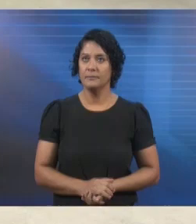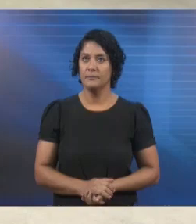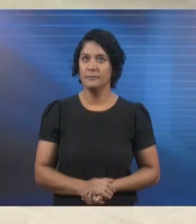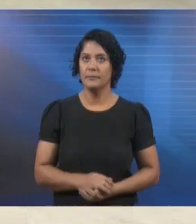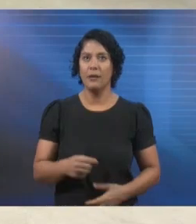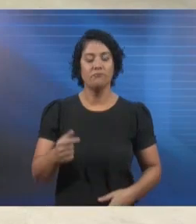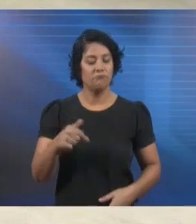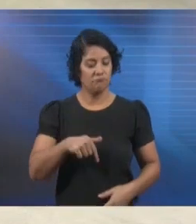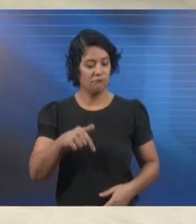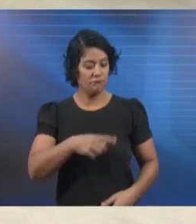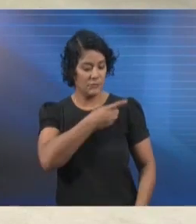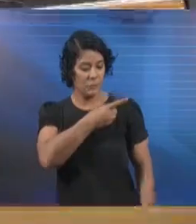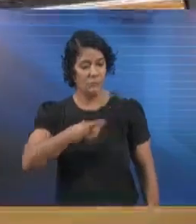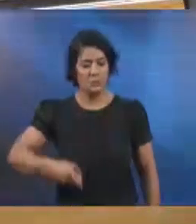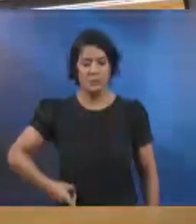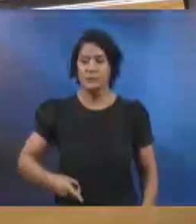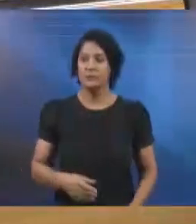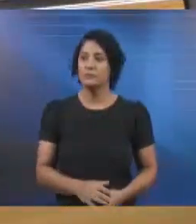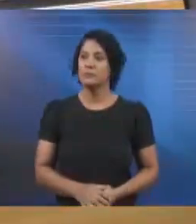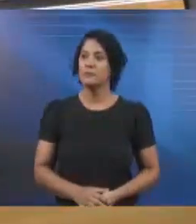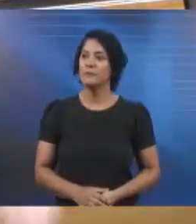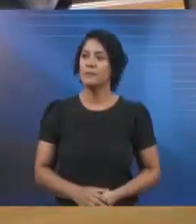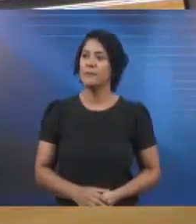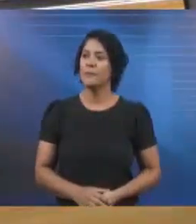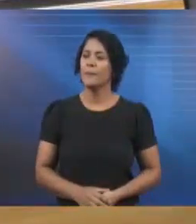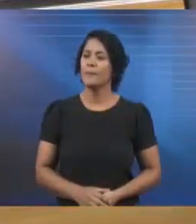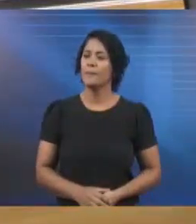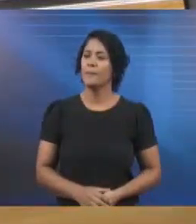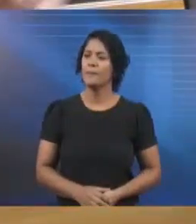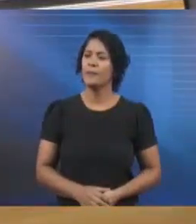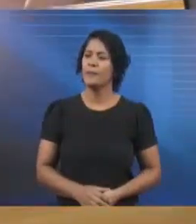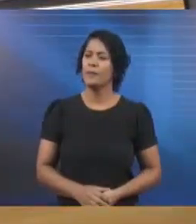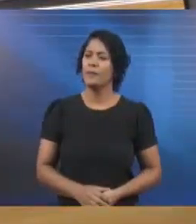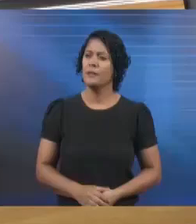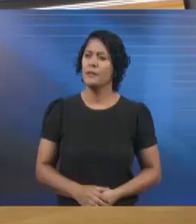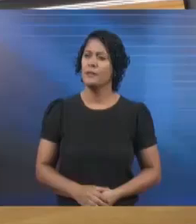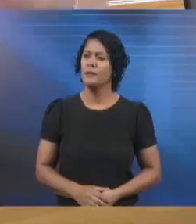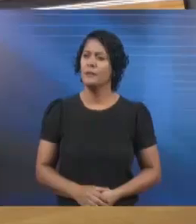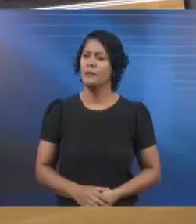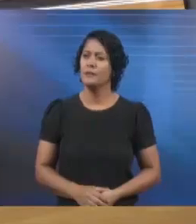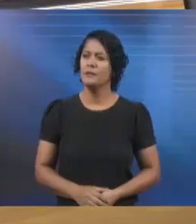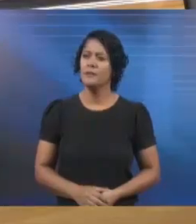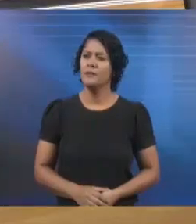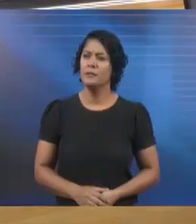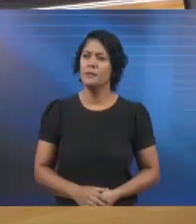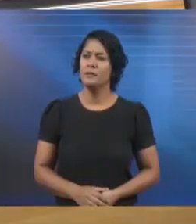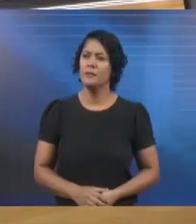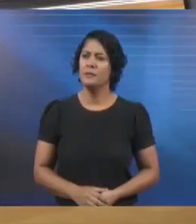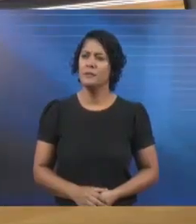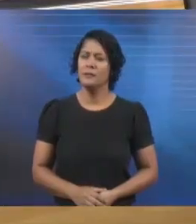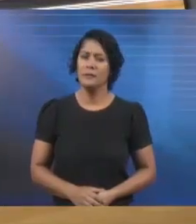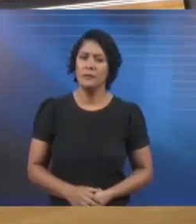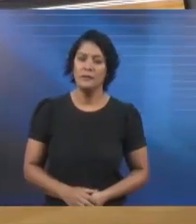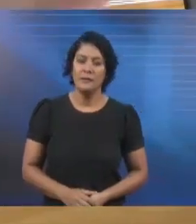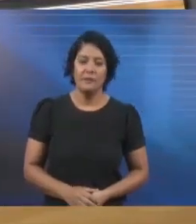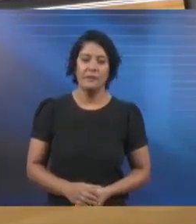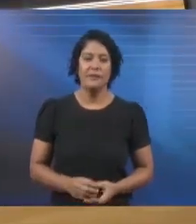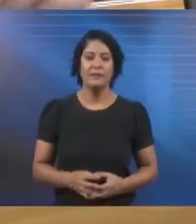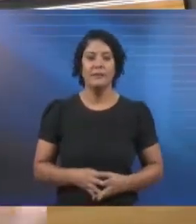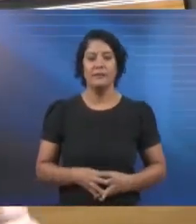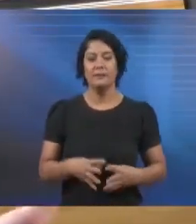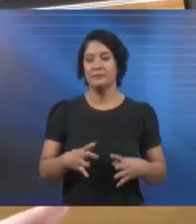aqui como Deputado para defender então então então você pode falar da prefeitura porque você não vai falar do Governo do Estado